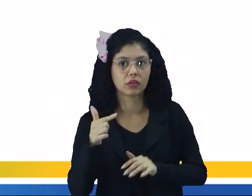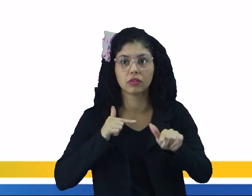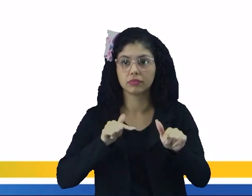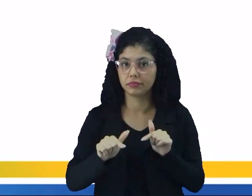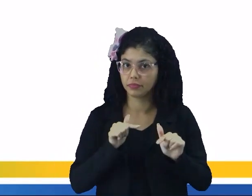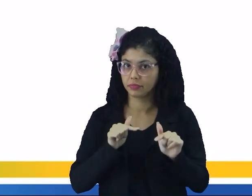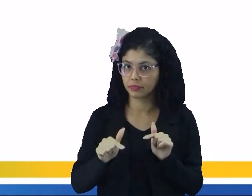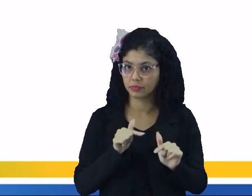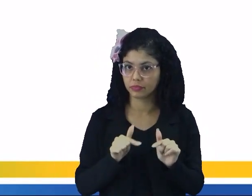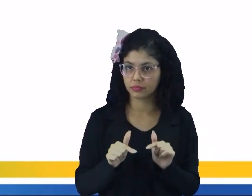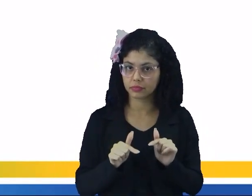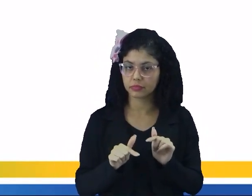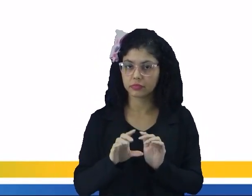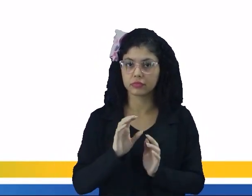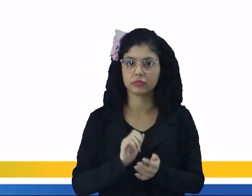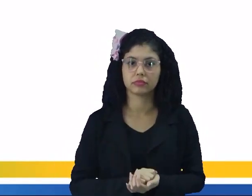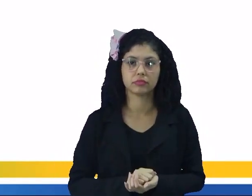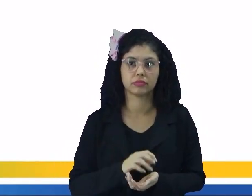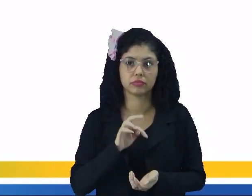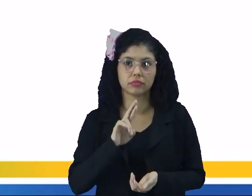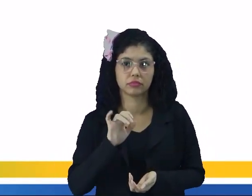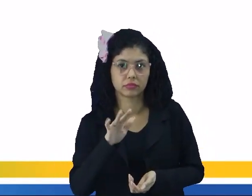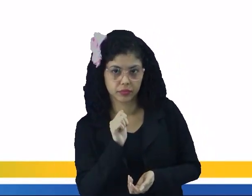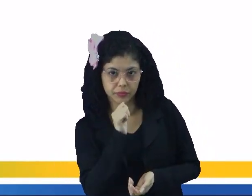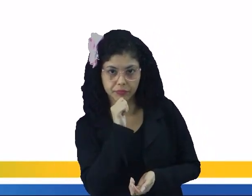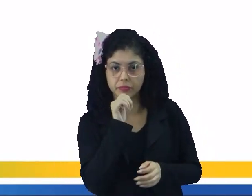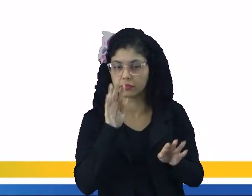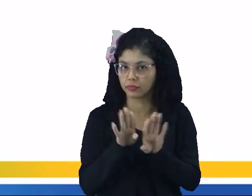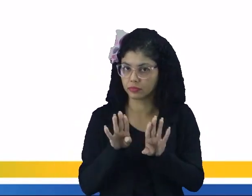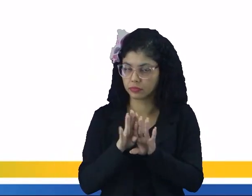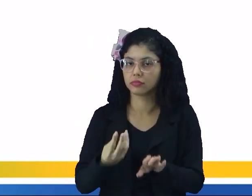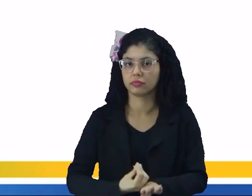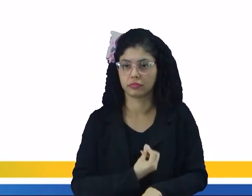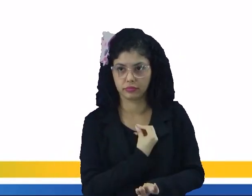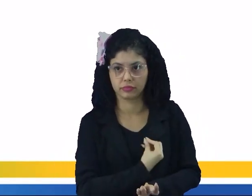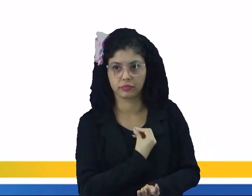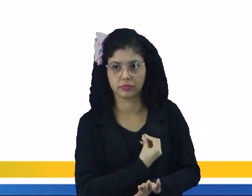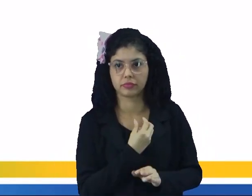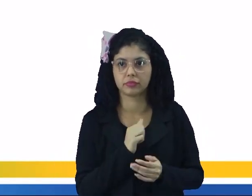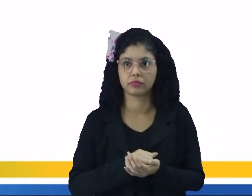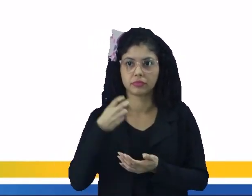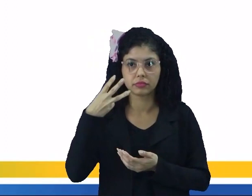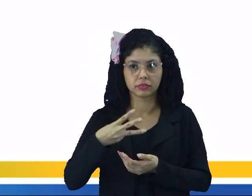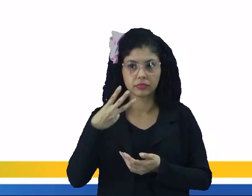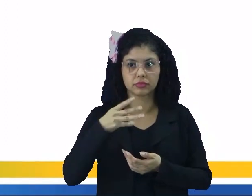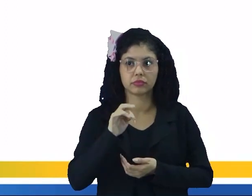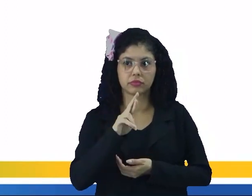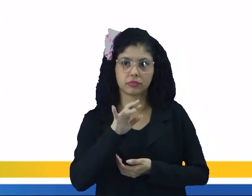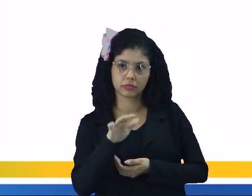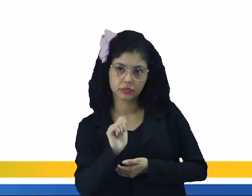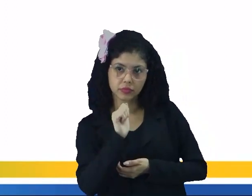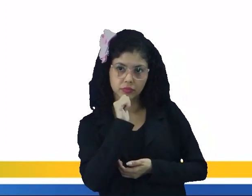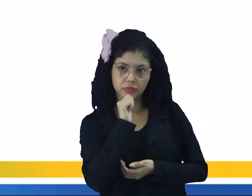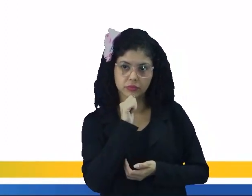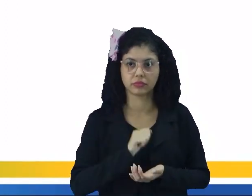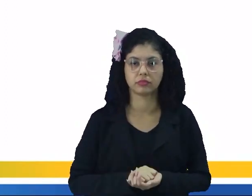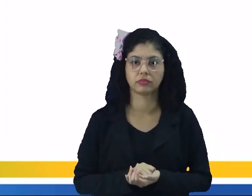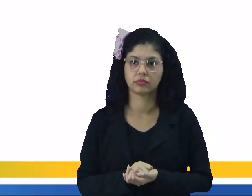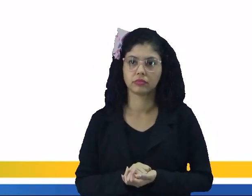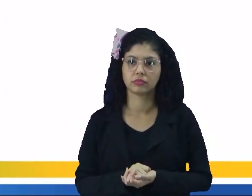segundo é o conteúdo de trabalho, que também está presente. Terceiro,